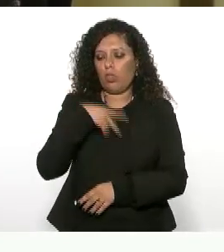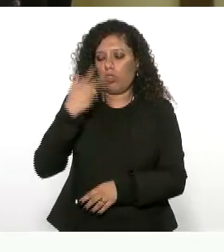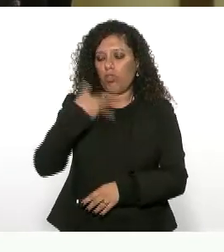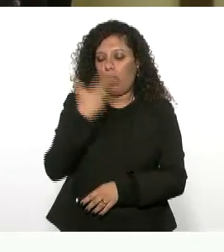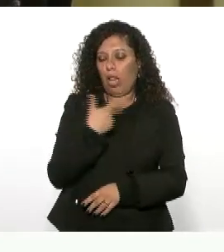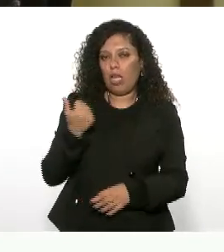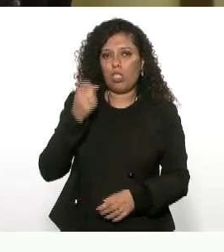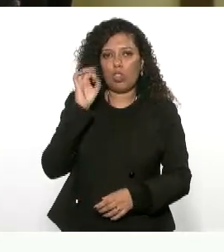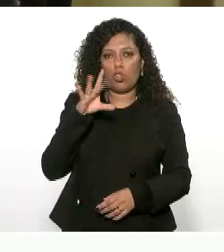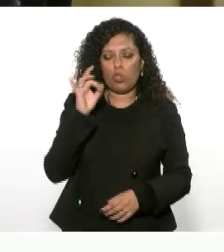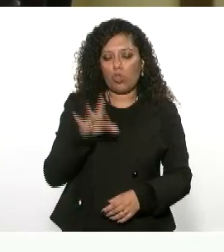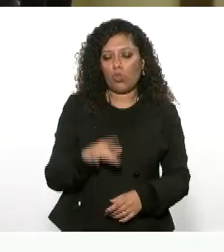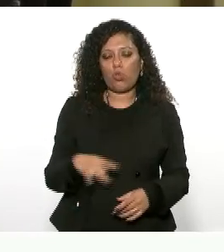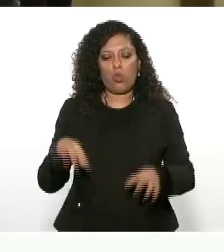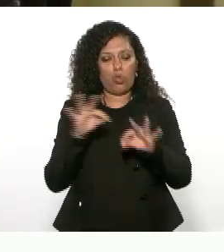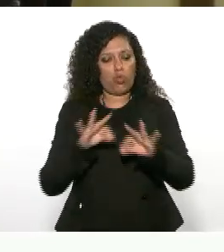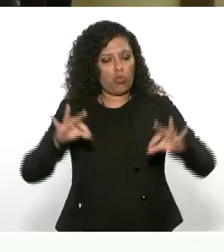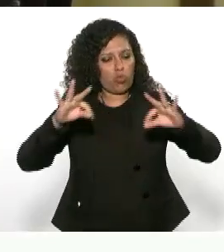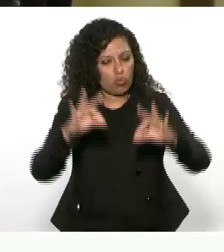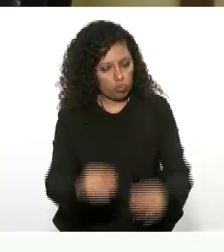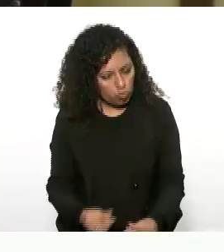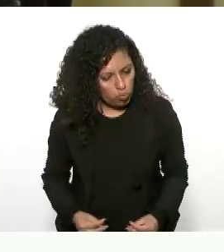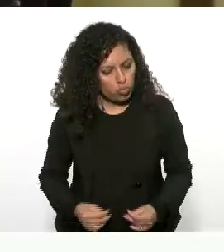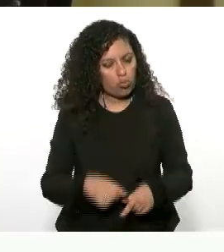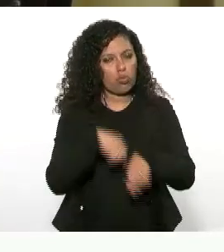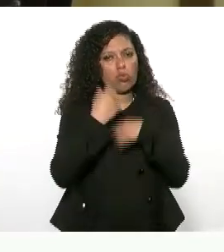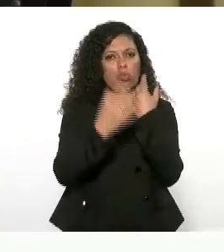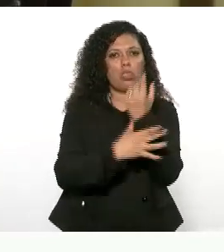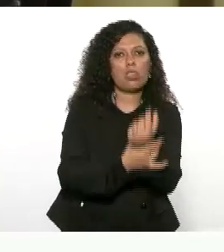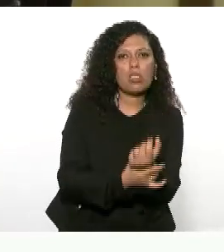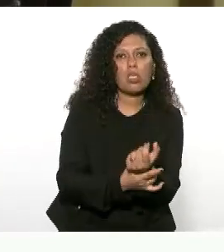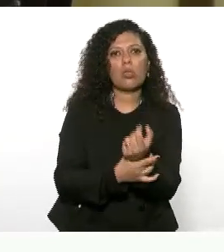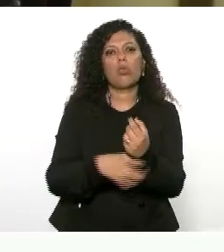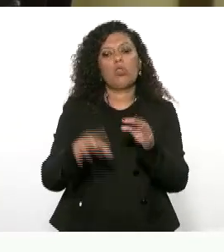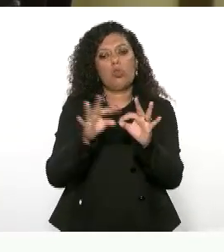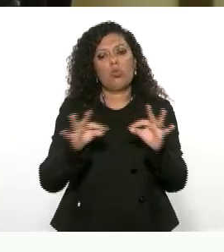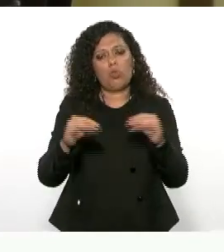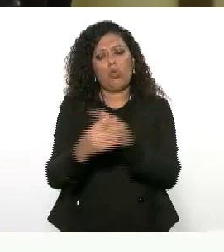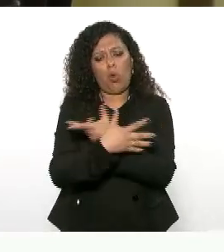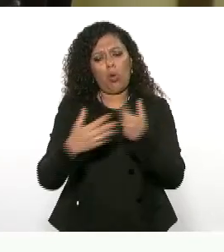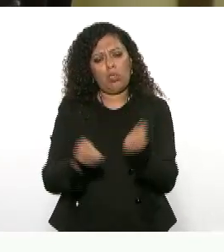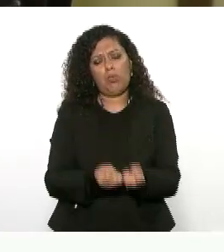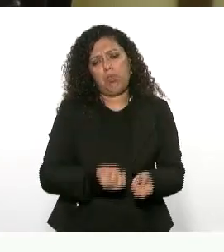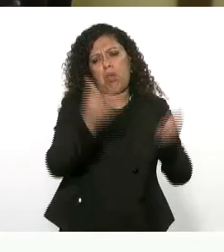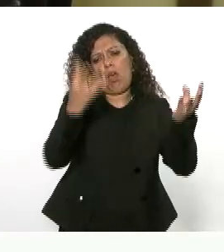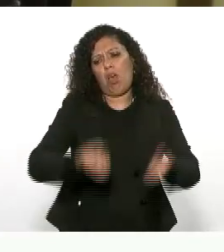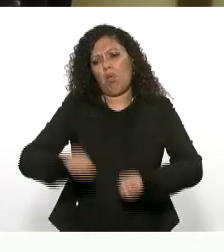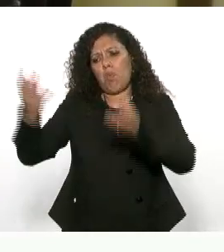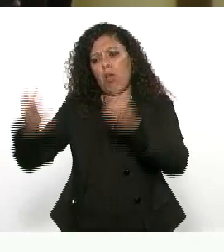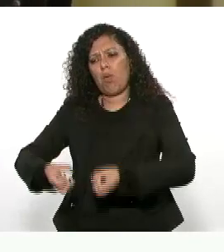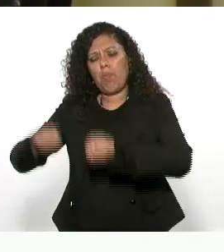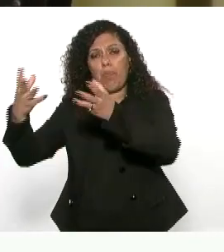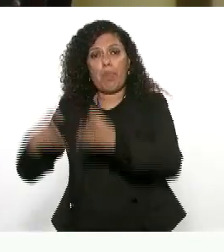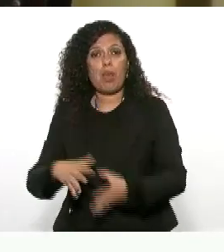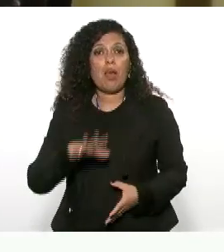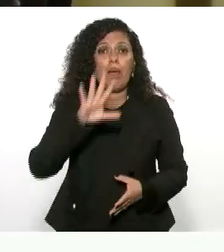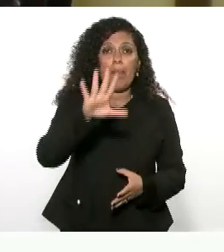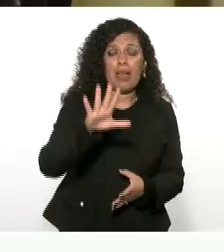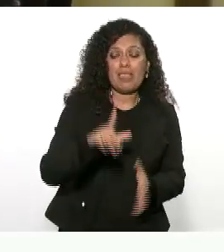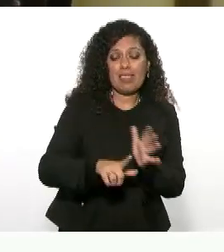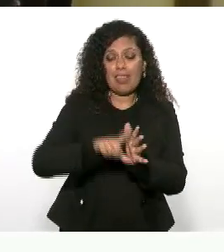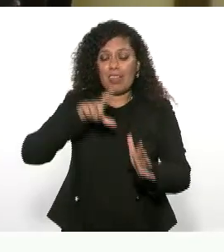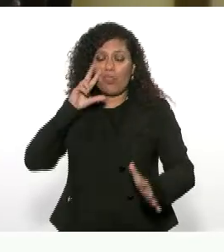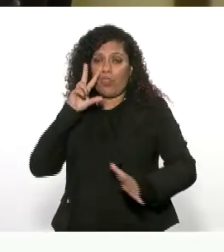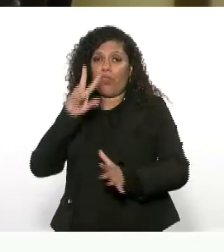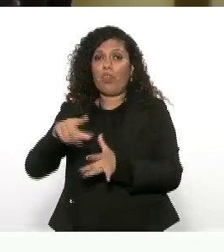a gente municiar todos os órgãos de segurança pública, de todos os recursos necessários, se a gente não fechar a porta de entrada.